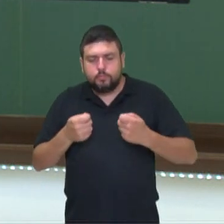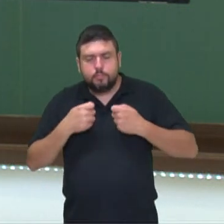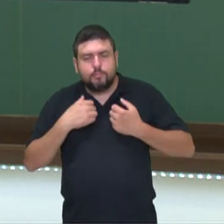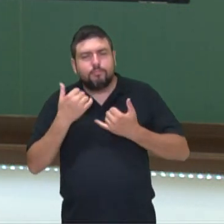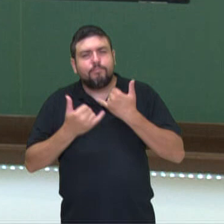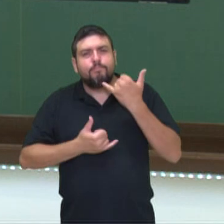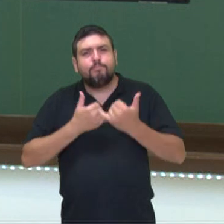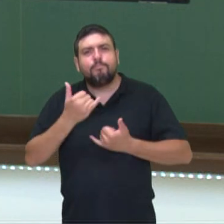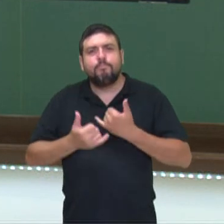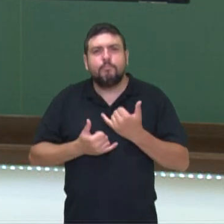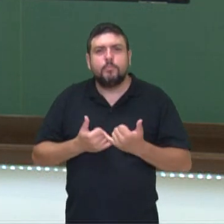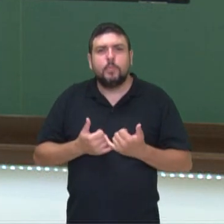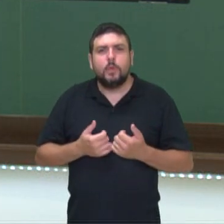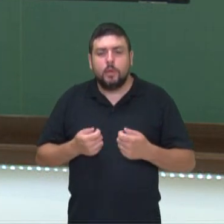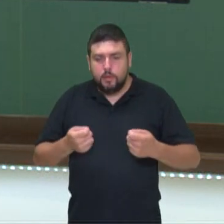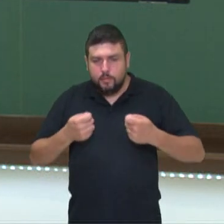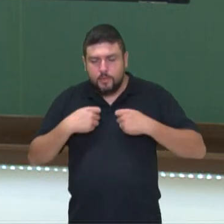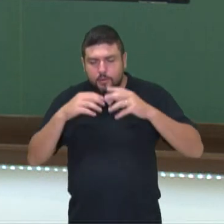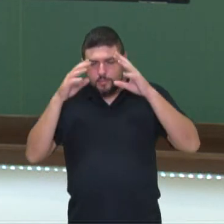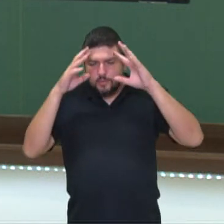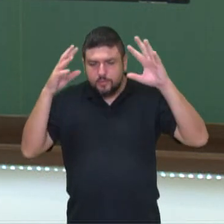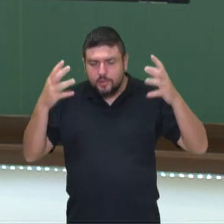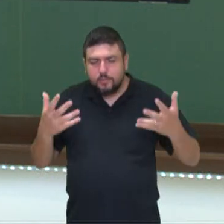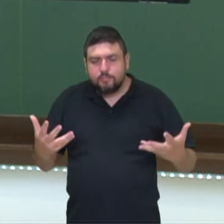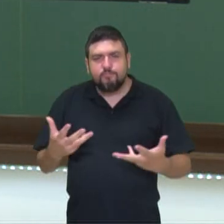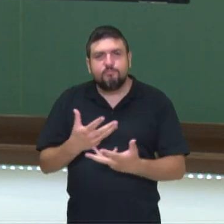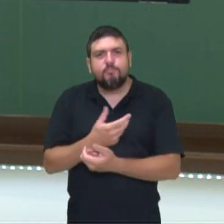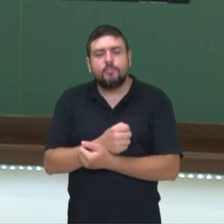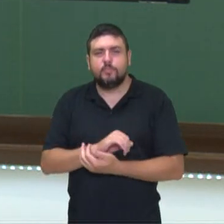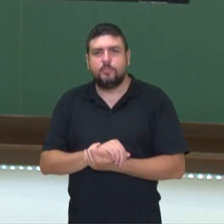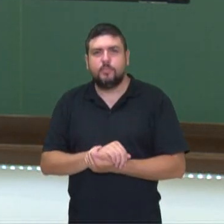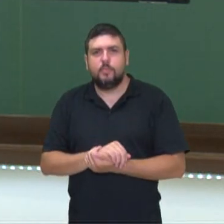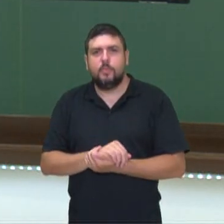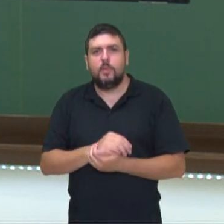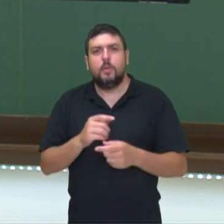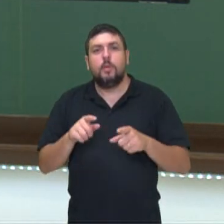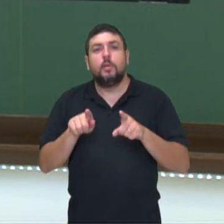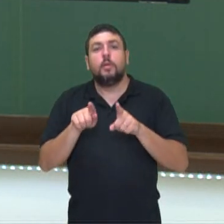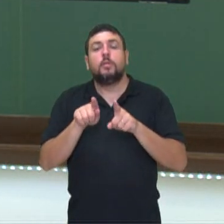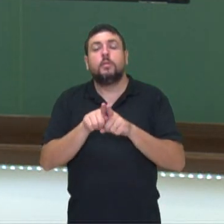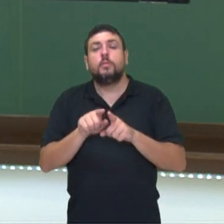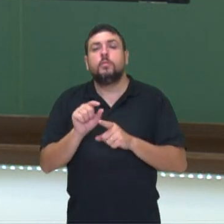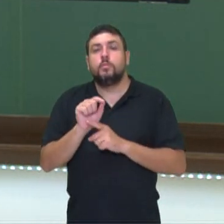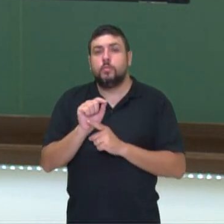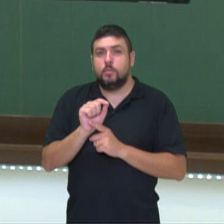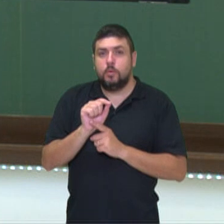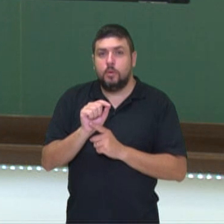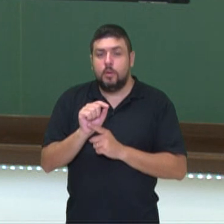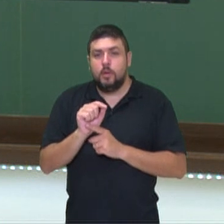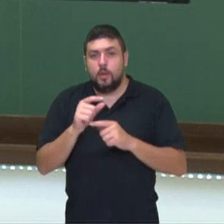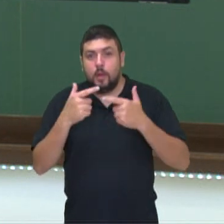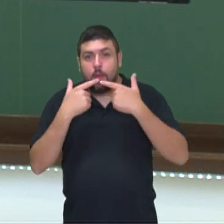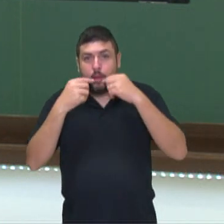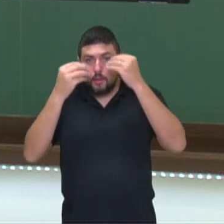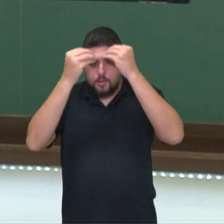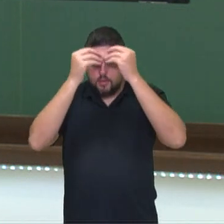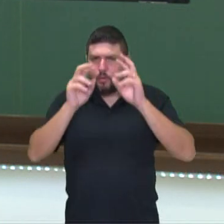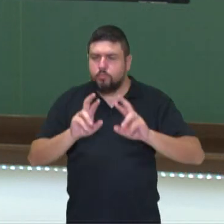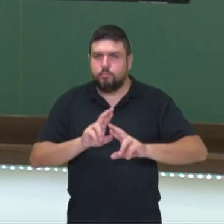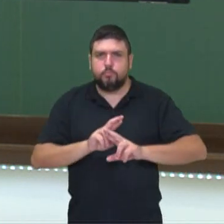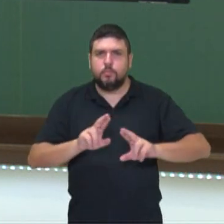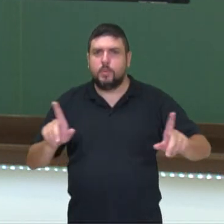que traz a questão do belo, a questão da estética, que temos um poder de linguagem diferenciado,